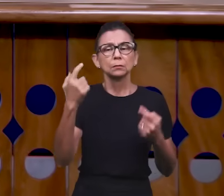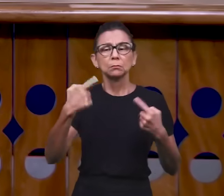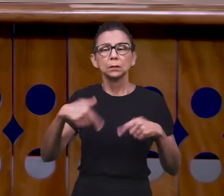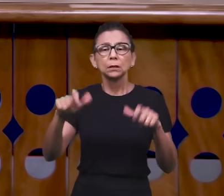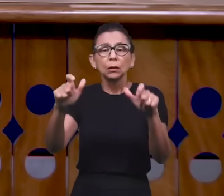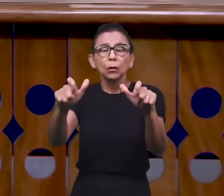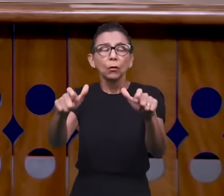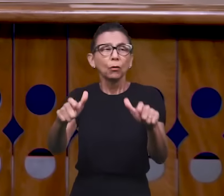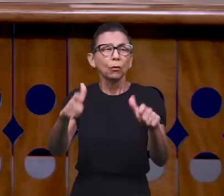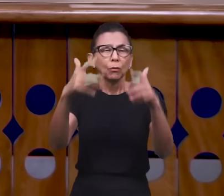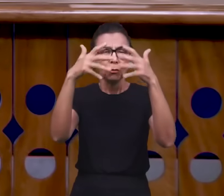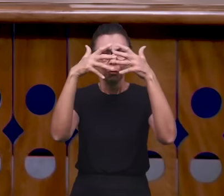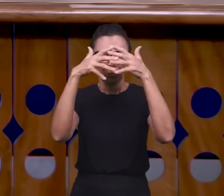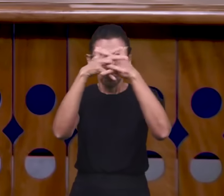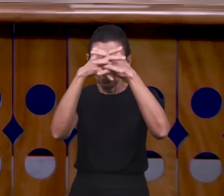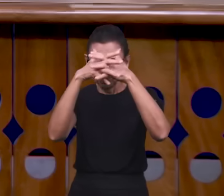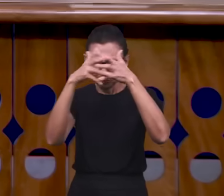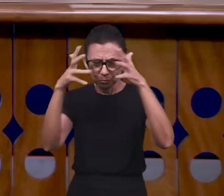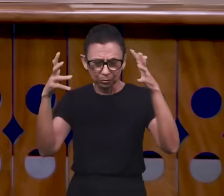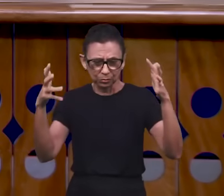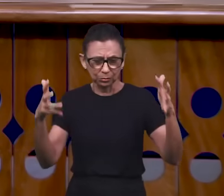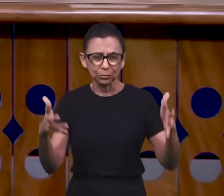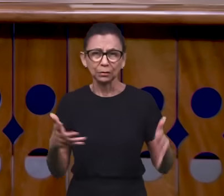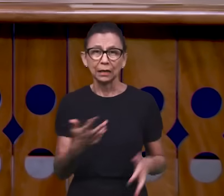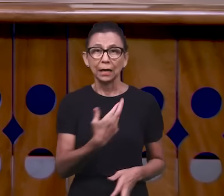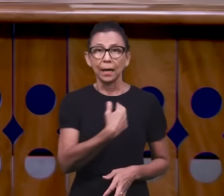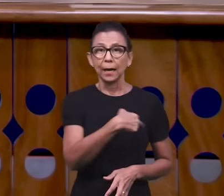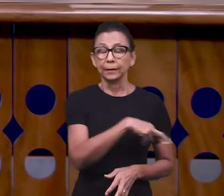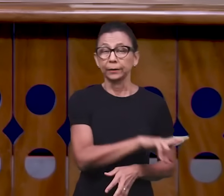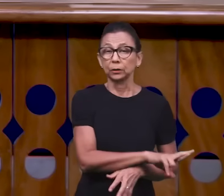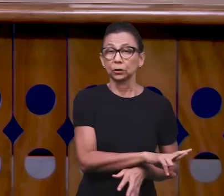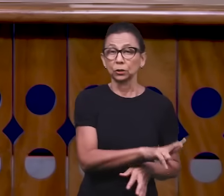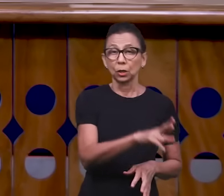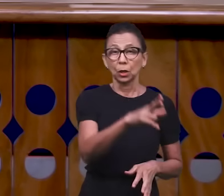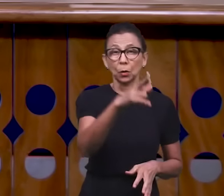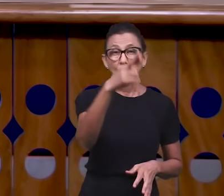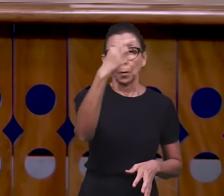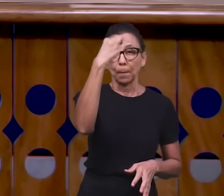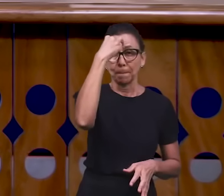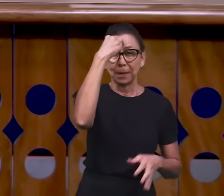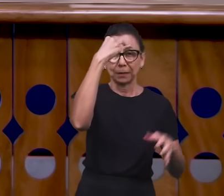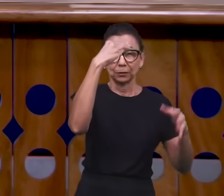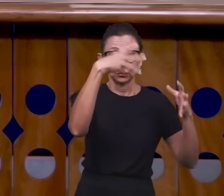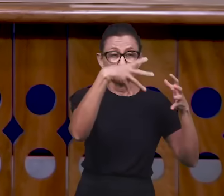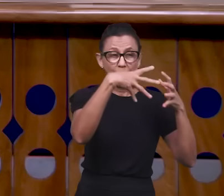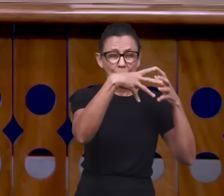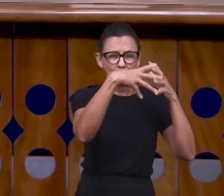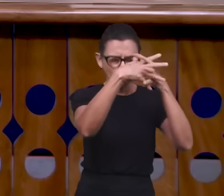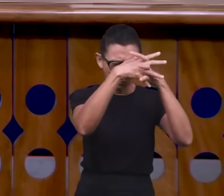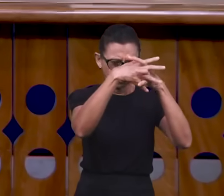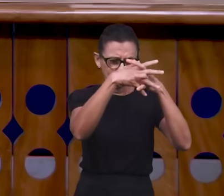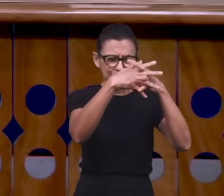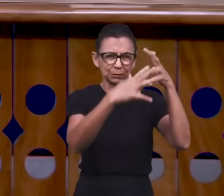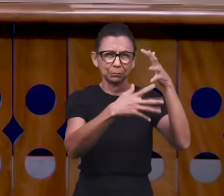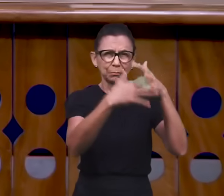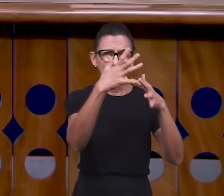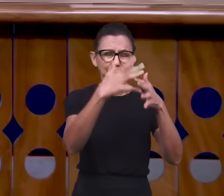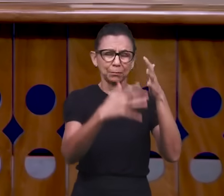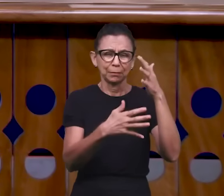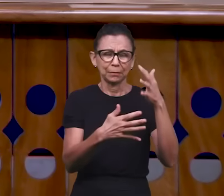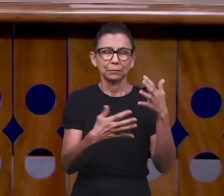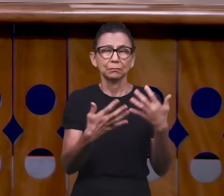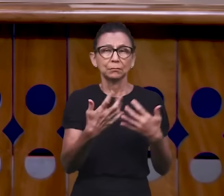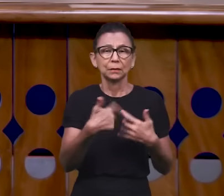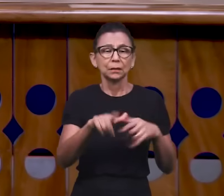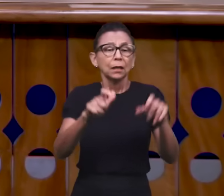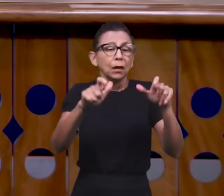onde vai, porque está confuso. A religião só trouxe confusão para a mente do homem e também não sabe